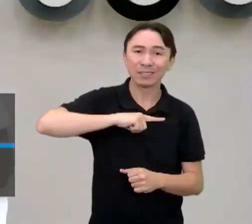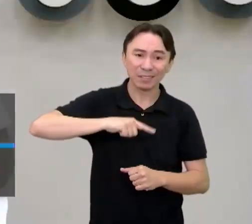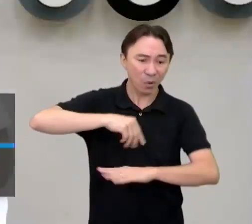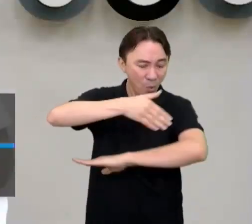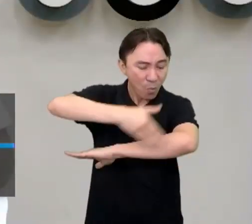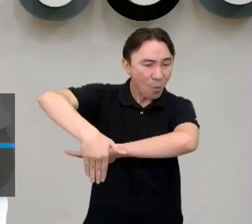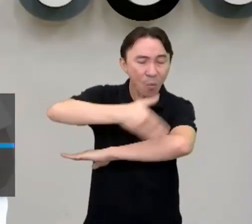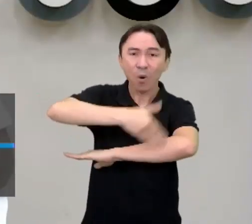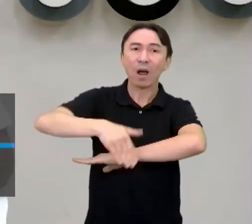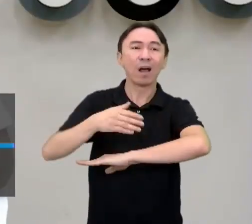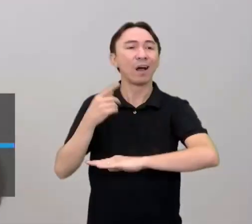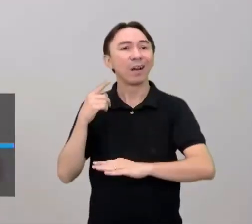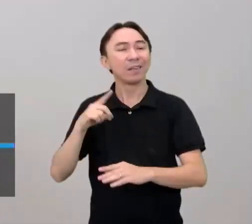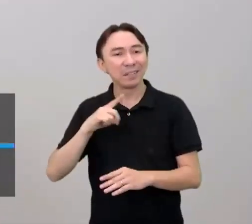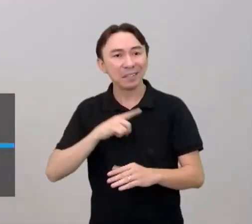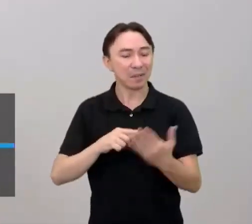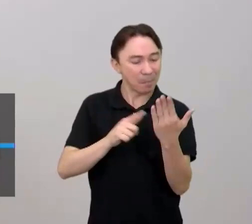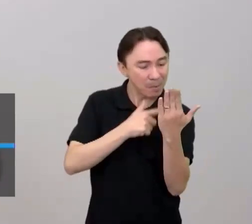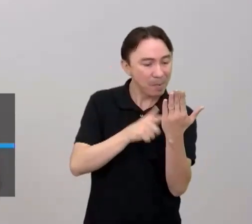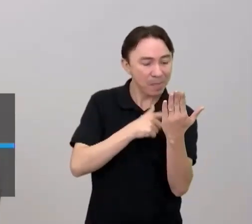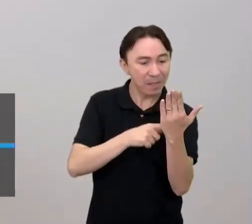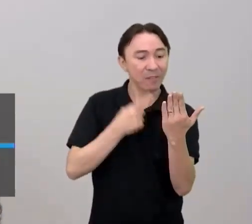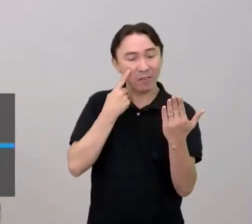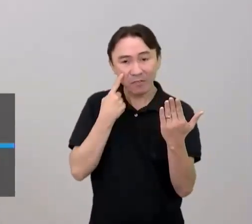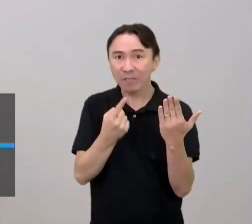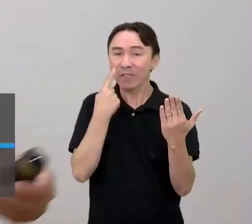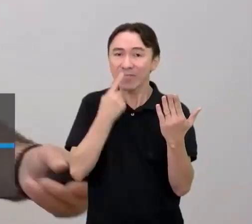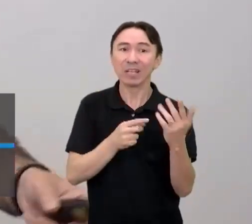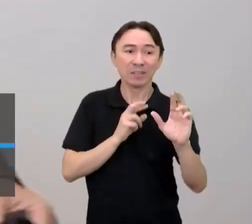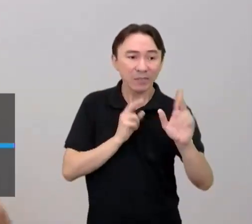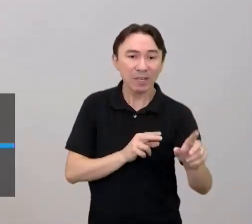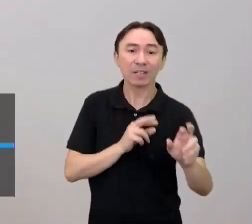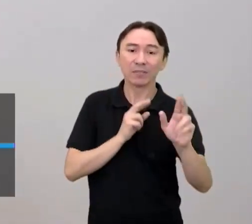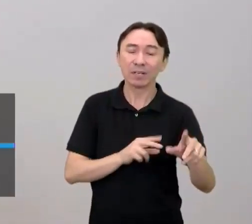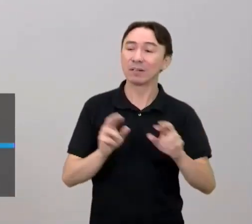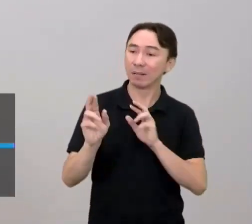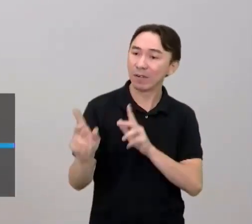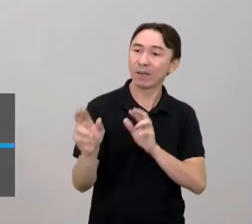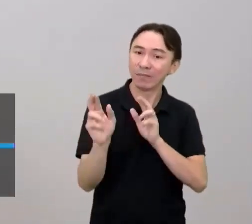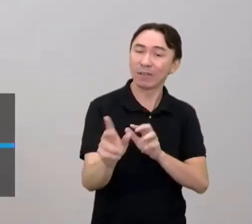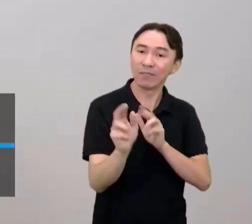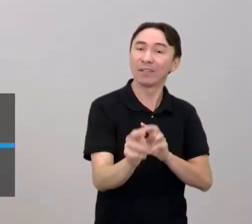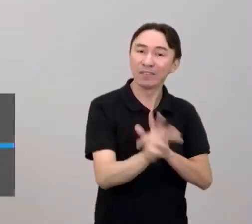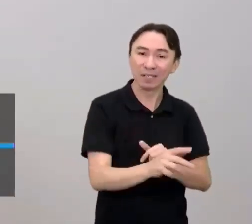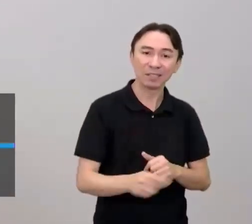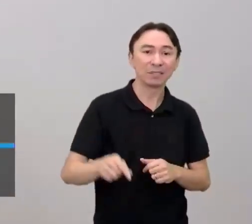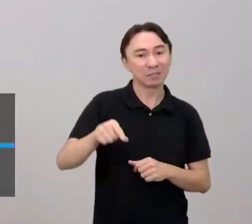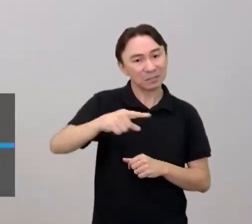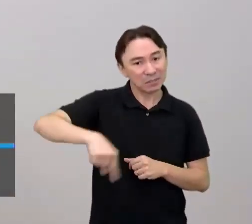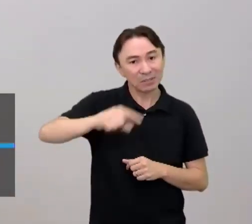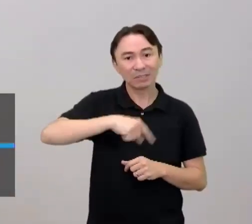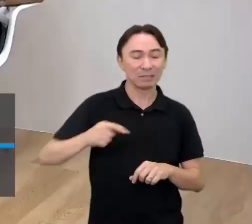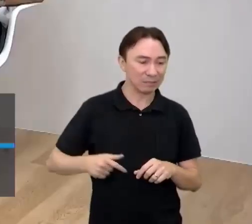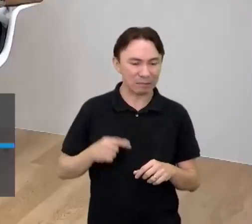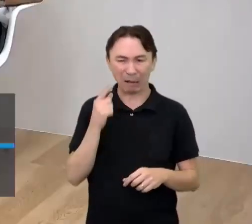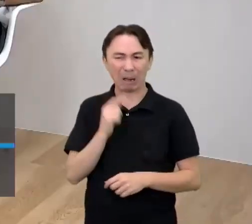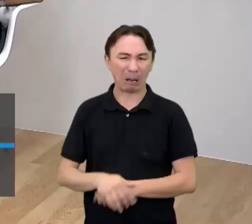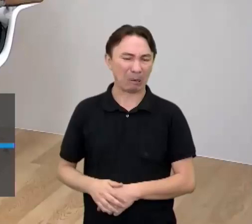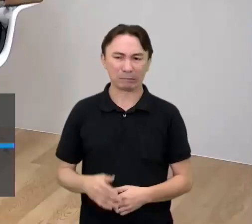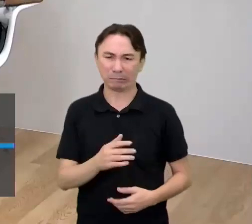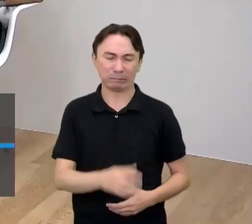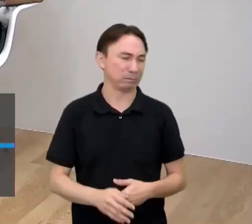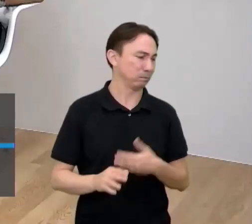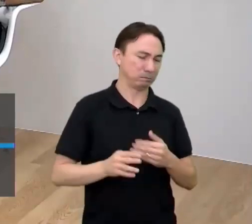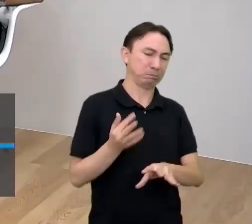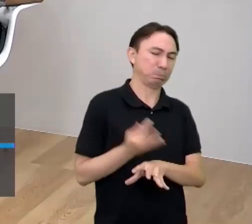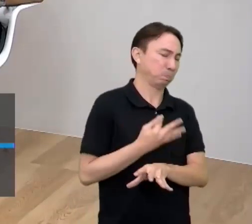avenidas. Exato. E para quem de repente é intolerante, lamento informar. Isso tudo vai ficar cada vez mais intenso